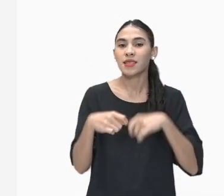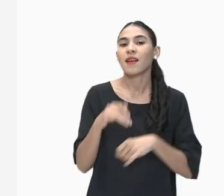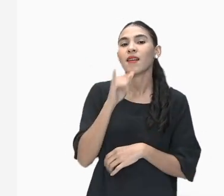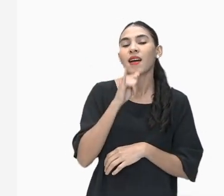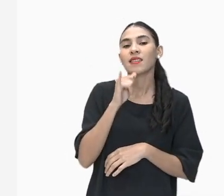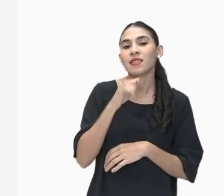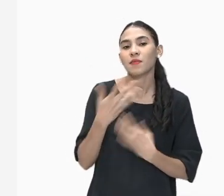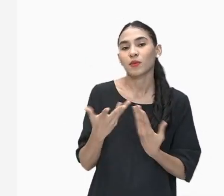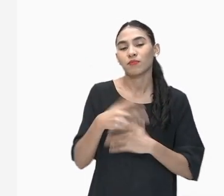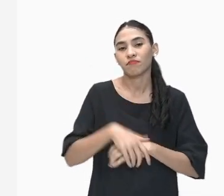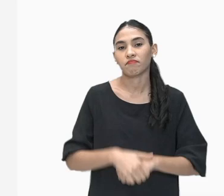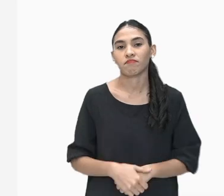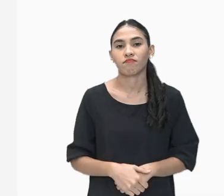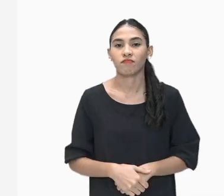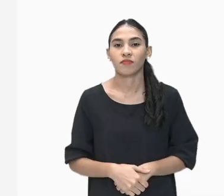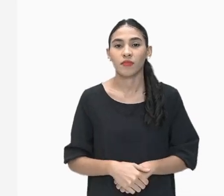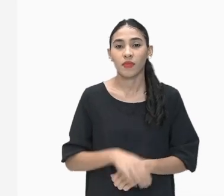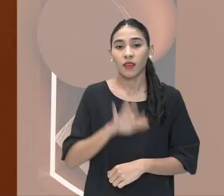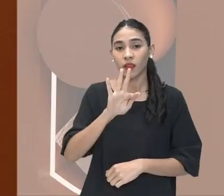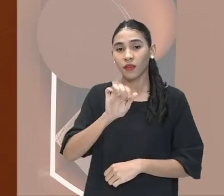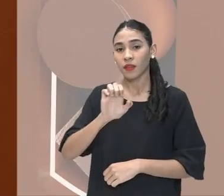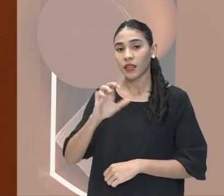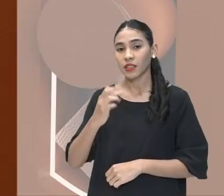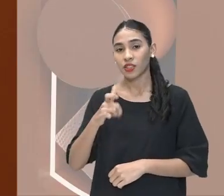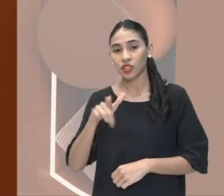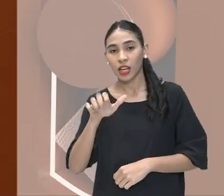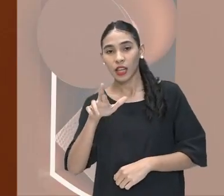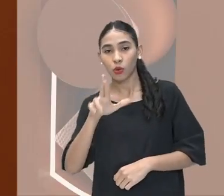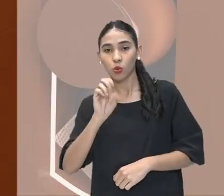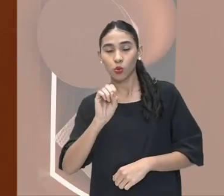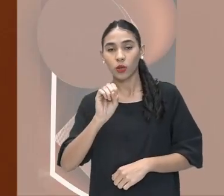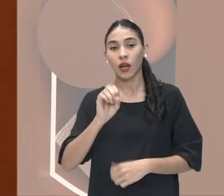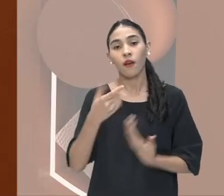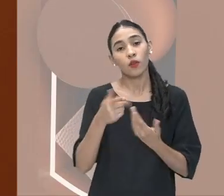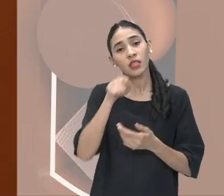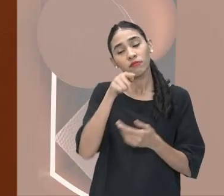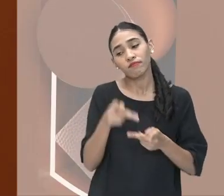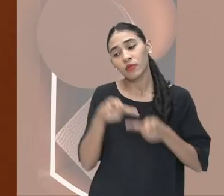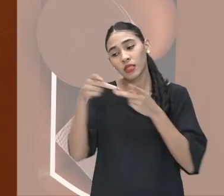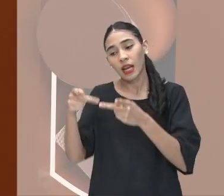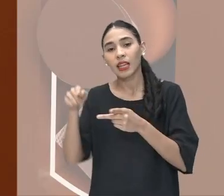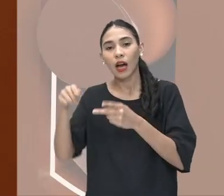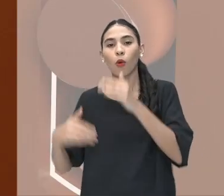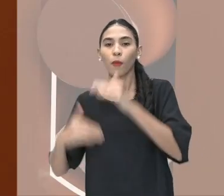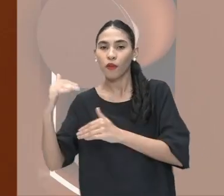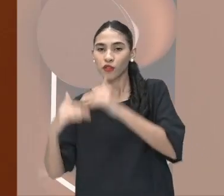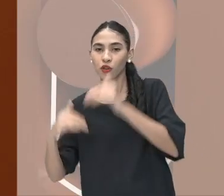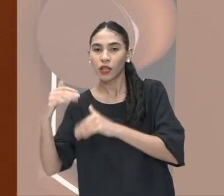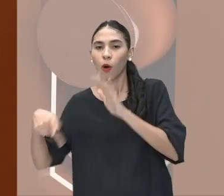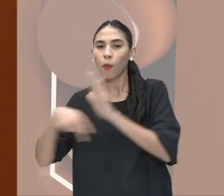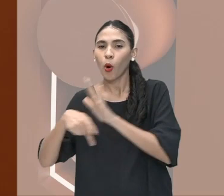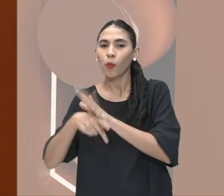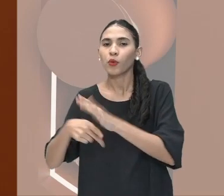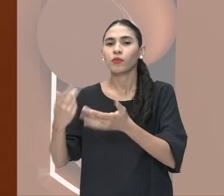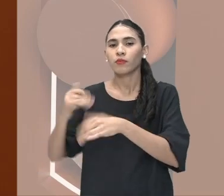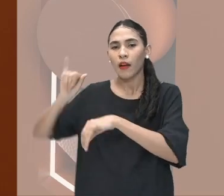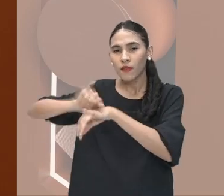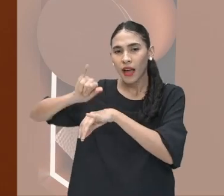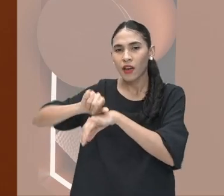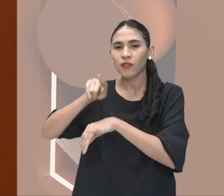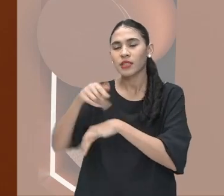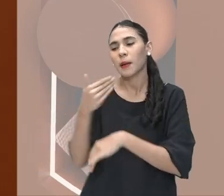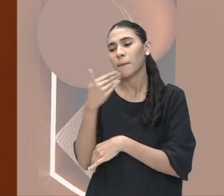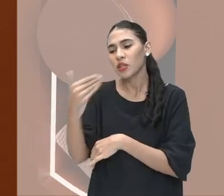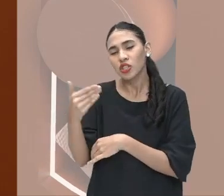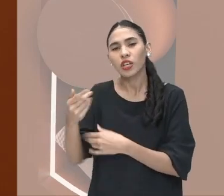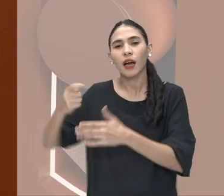uma fechadura. Você ia lá, né, com o ferreiro e dizia, olha, eu estou precisando de uma fechadura.